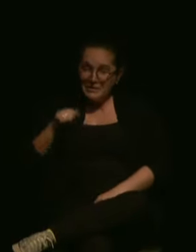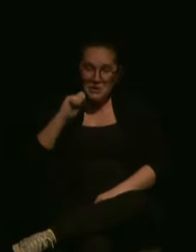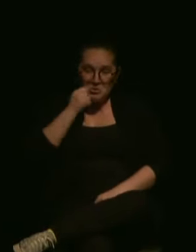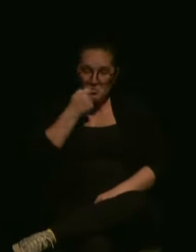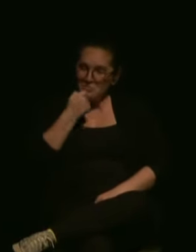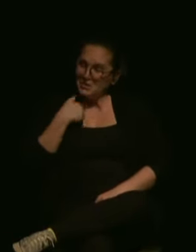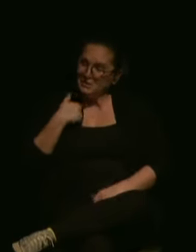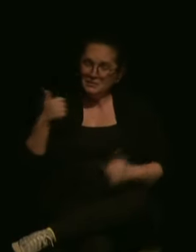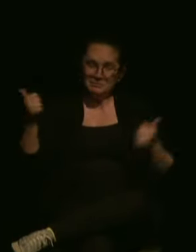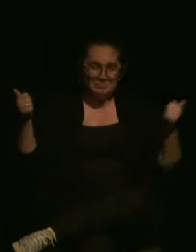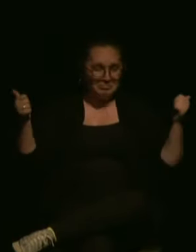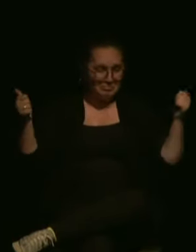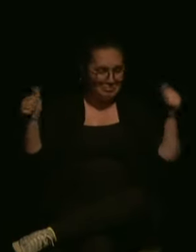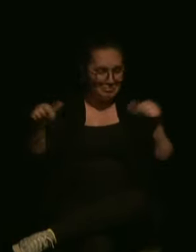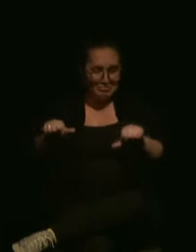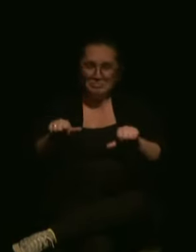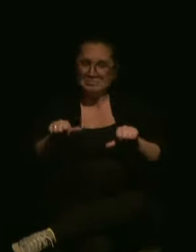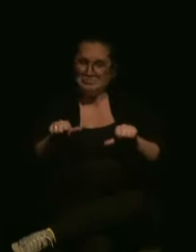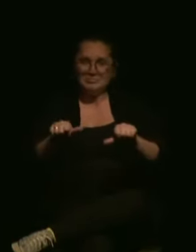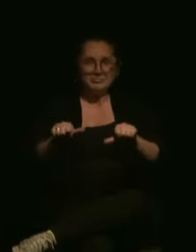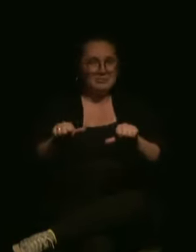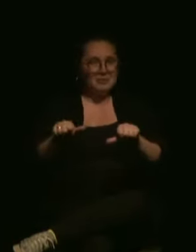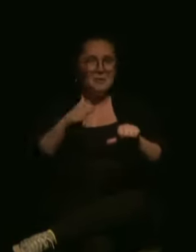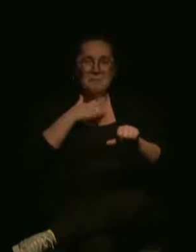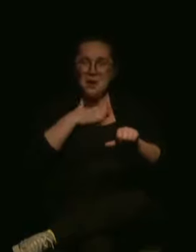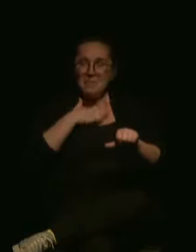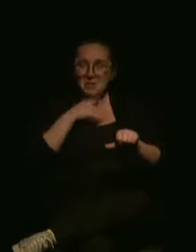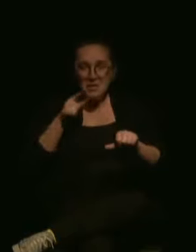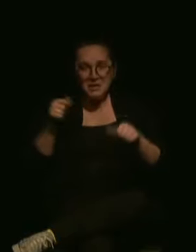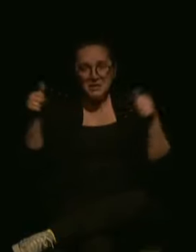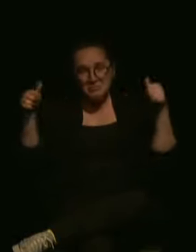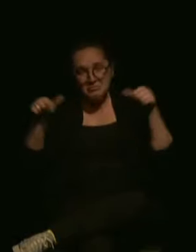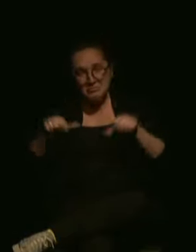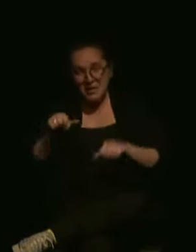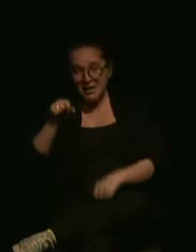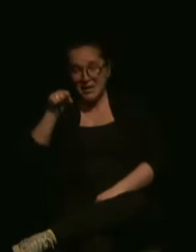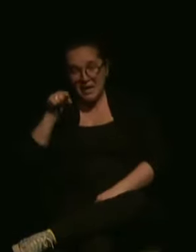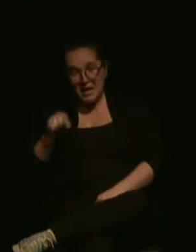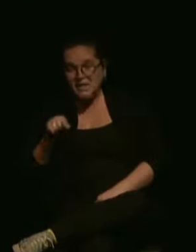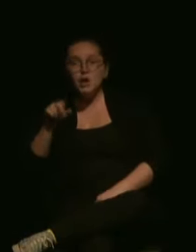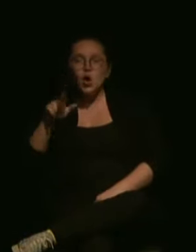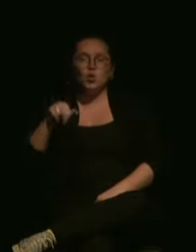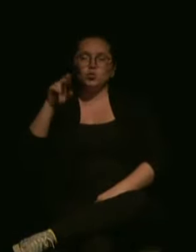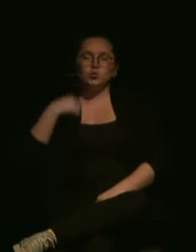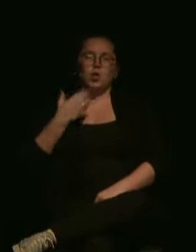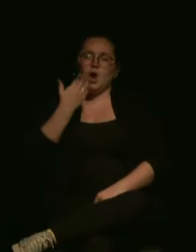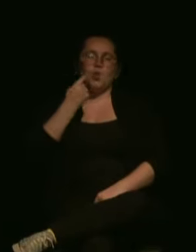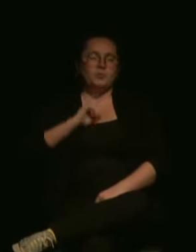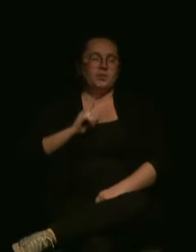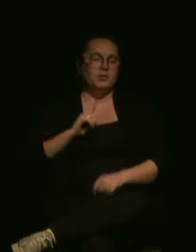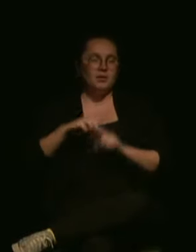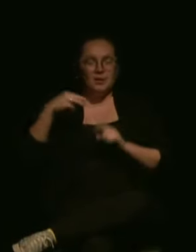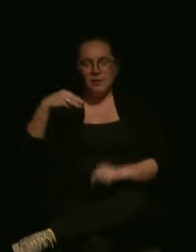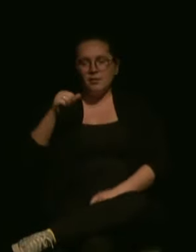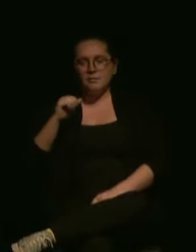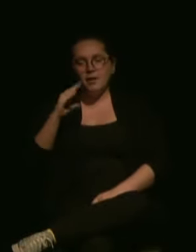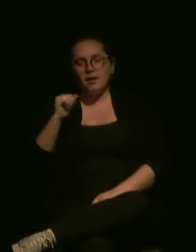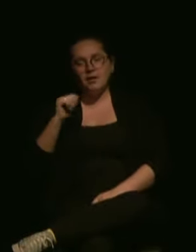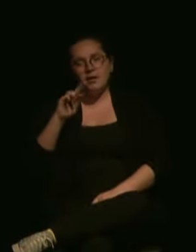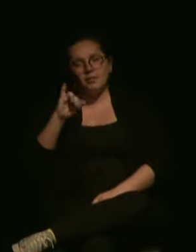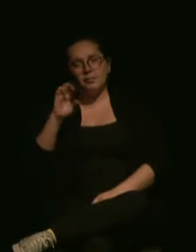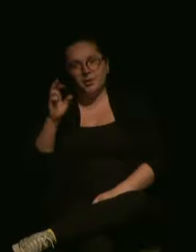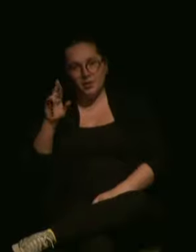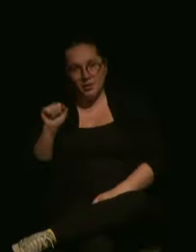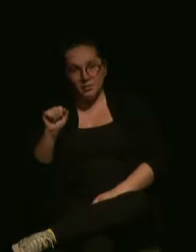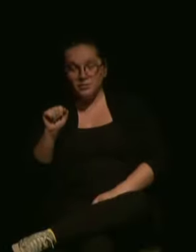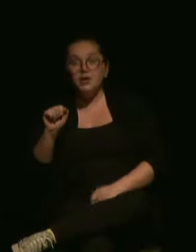aqui. Da comida que eu já comi. Esse aqui, esse eu nunca comi, mas comi a mancambira. Esse é igualmente a